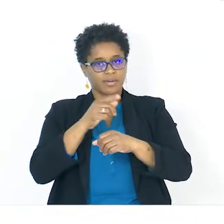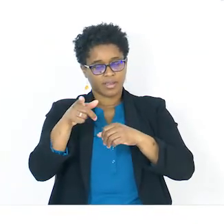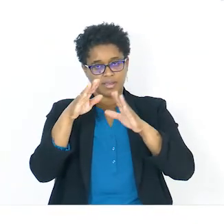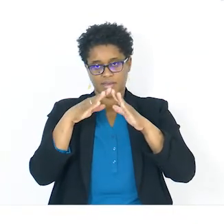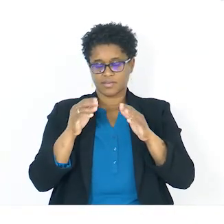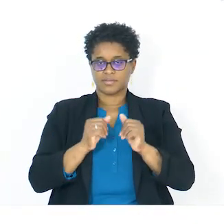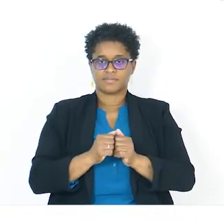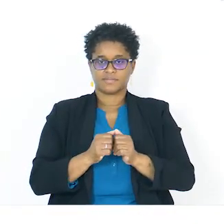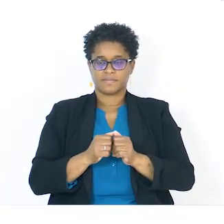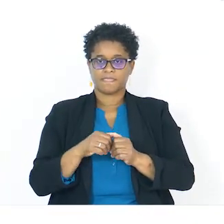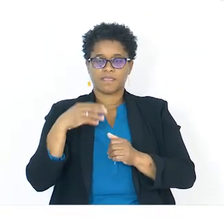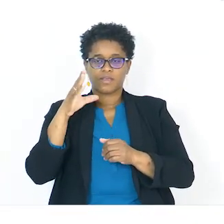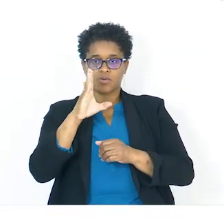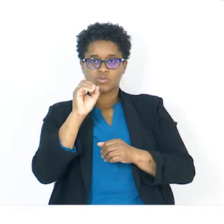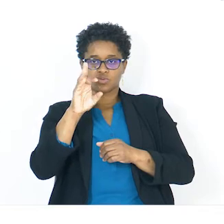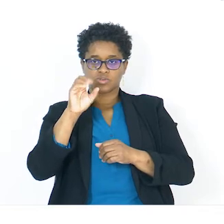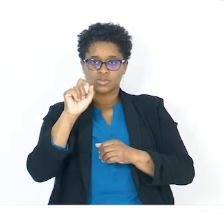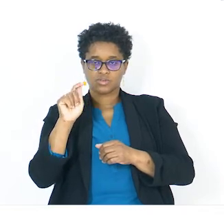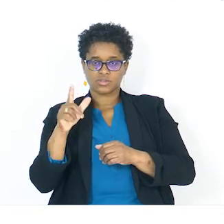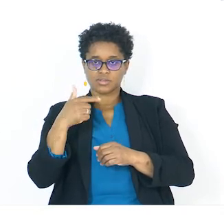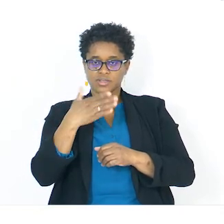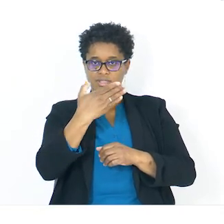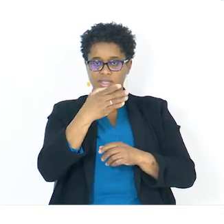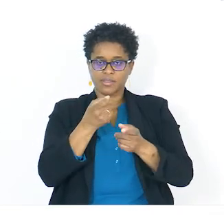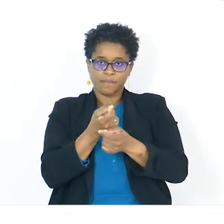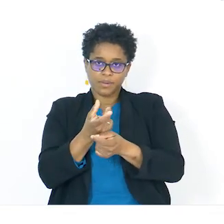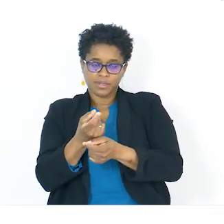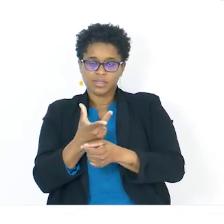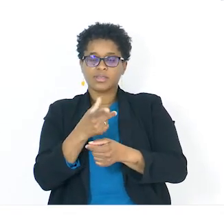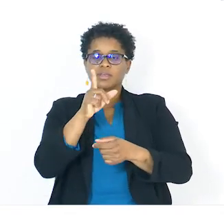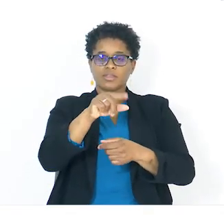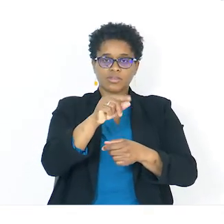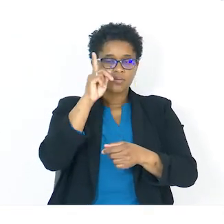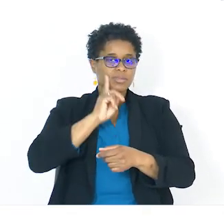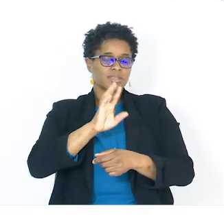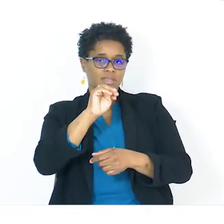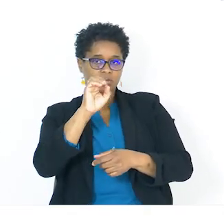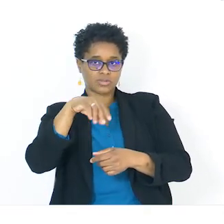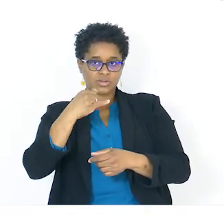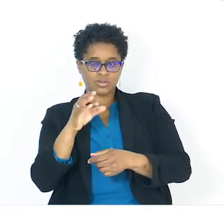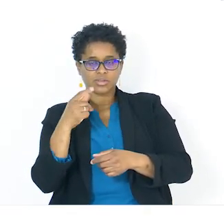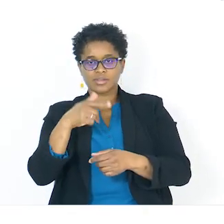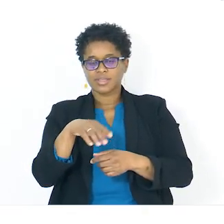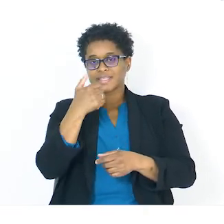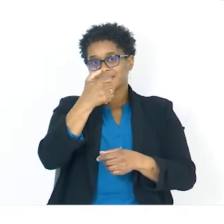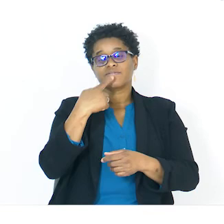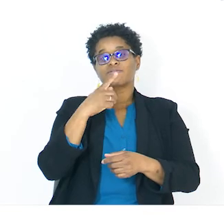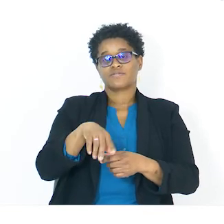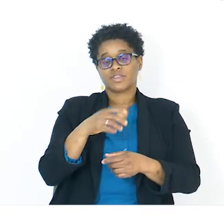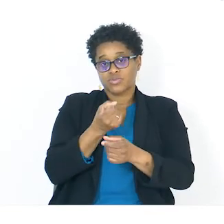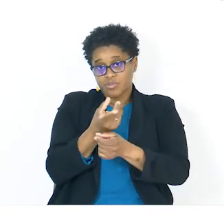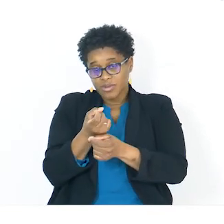Pratica em casa. O Jorge tem 7 berlindes e a Sónia tem o quíntuplo